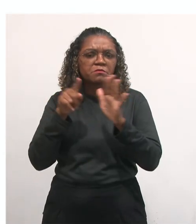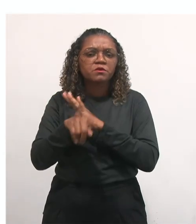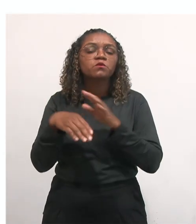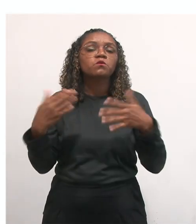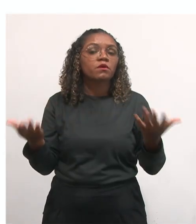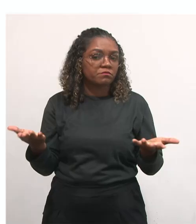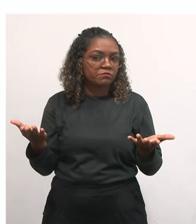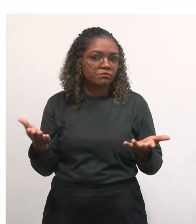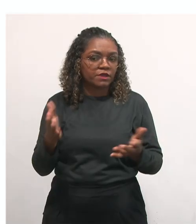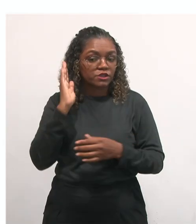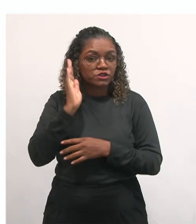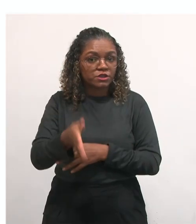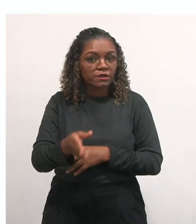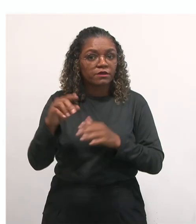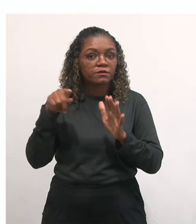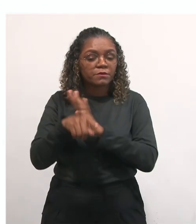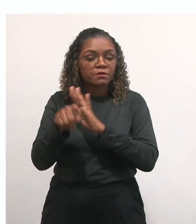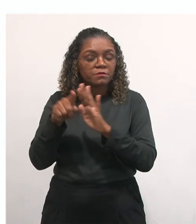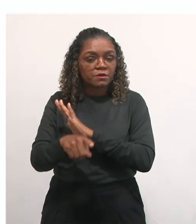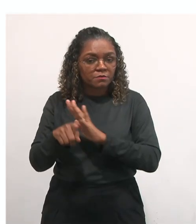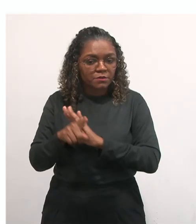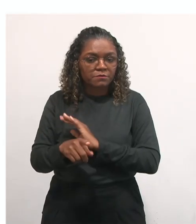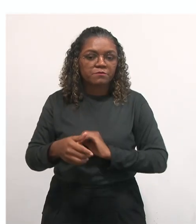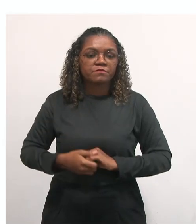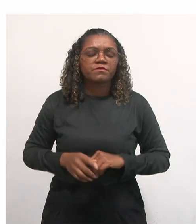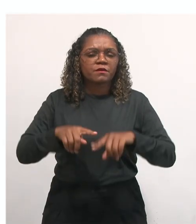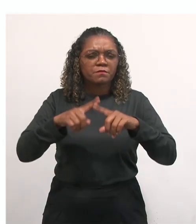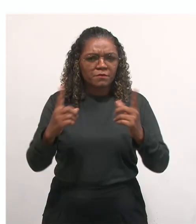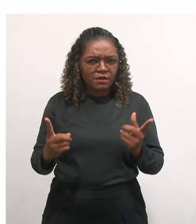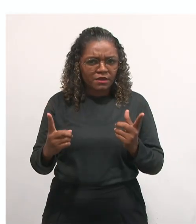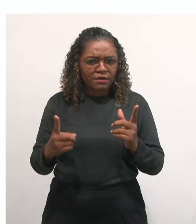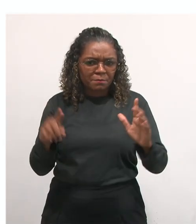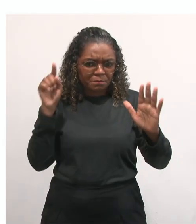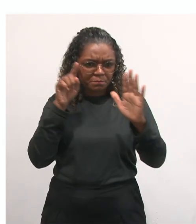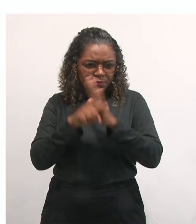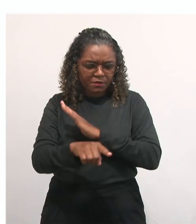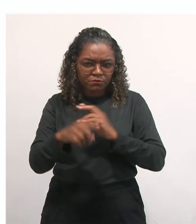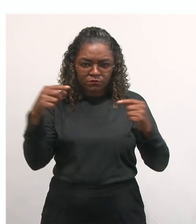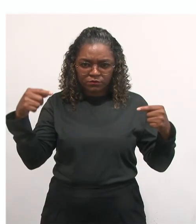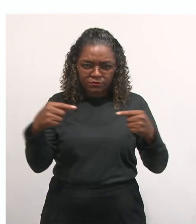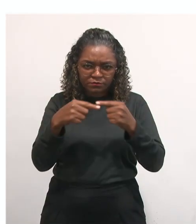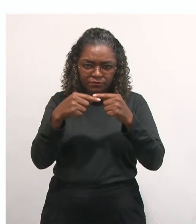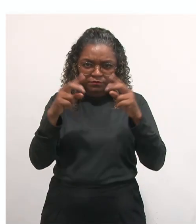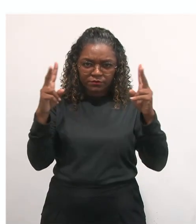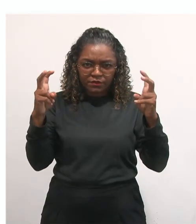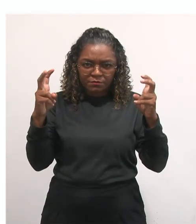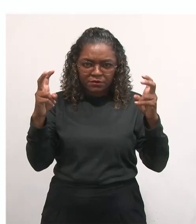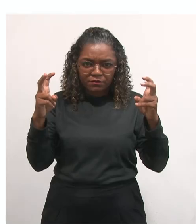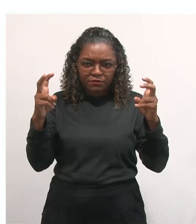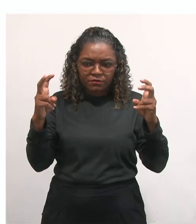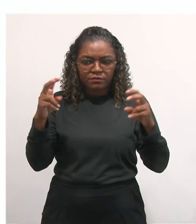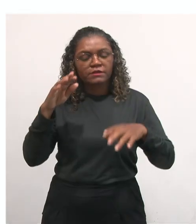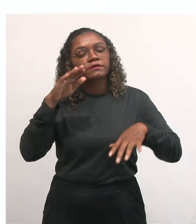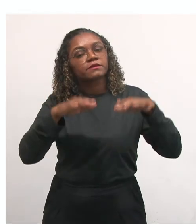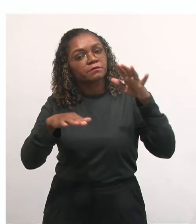direta, né? A pergunta está relacionada com o tema, né? Então, às vezes